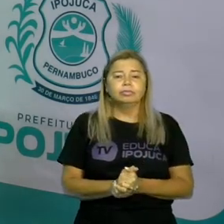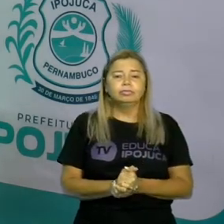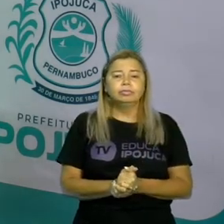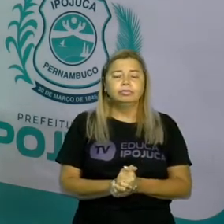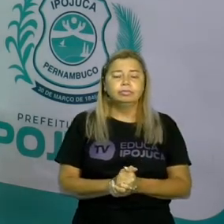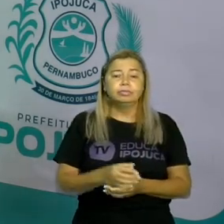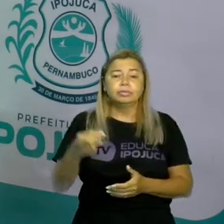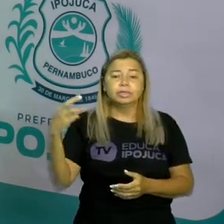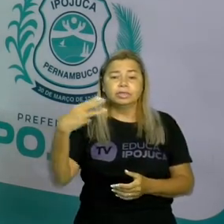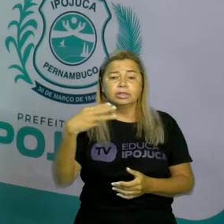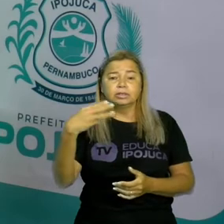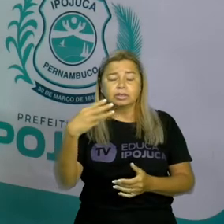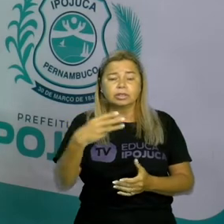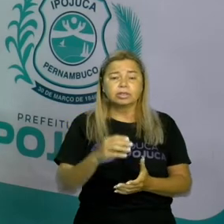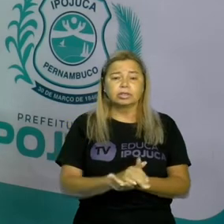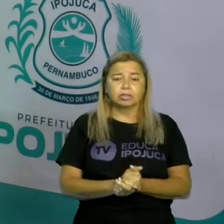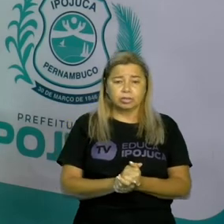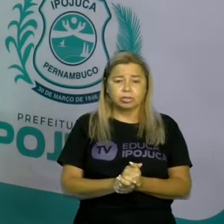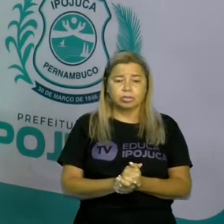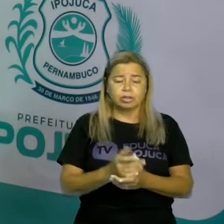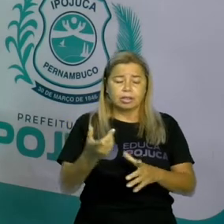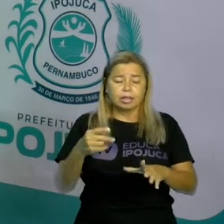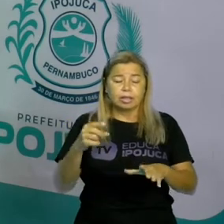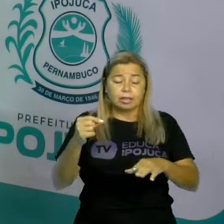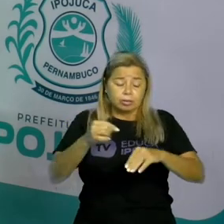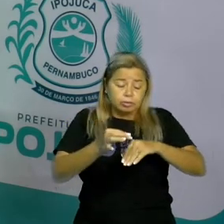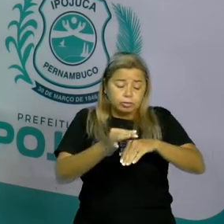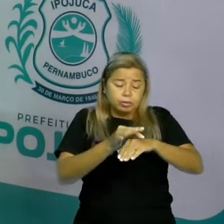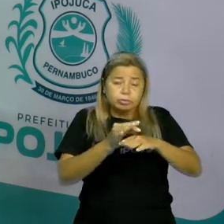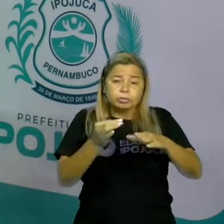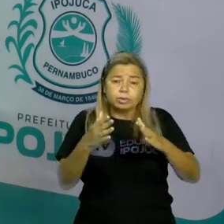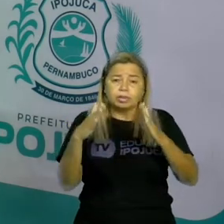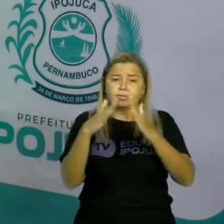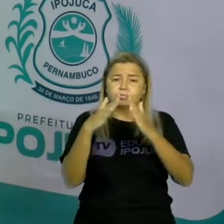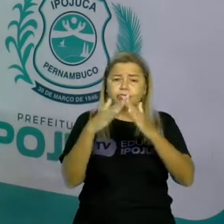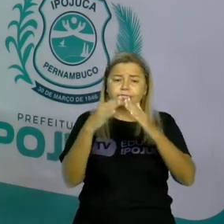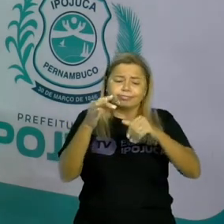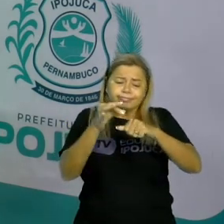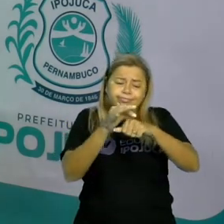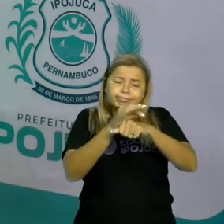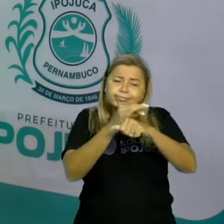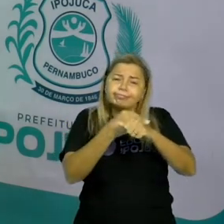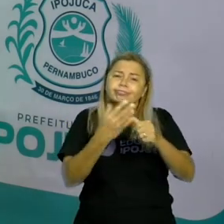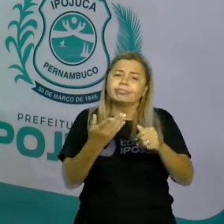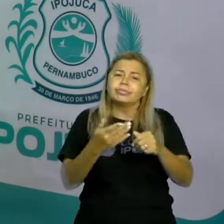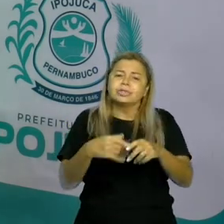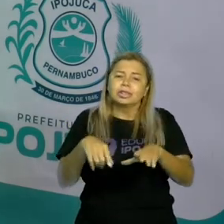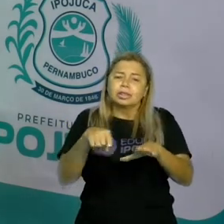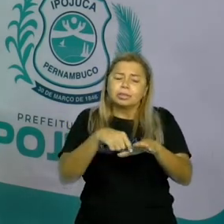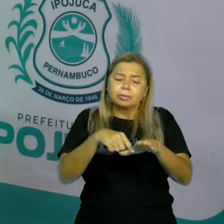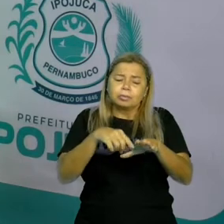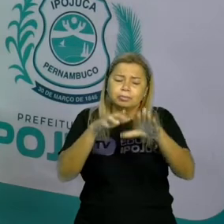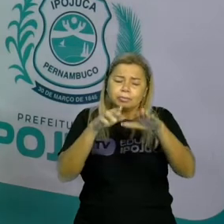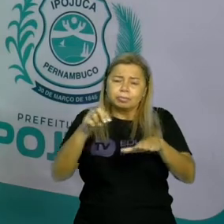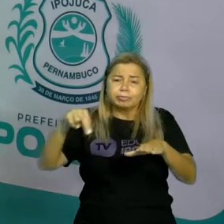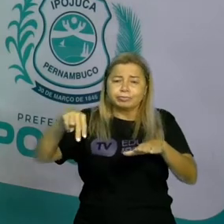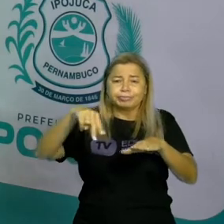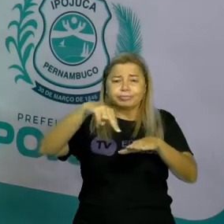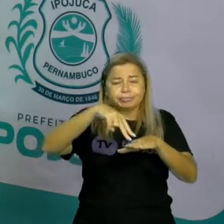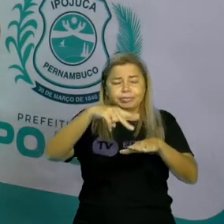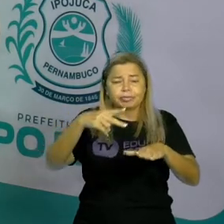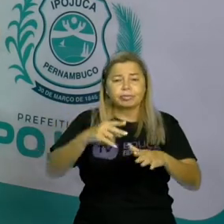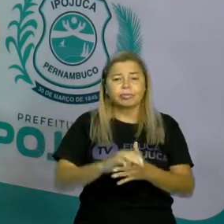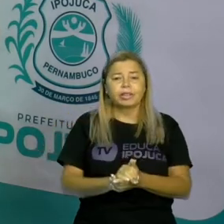E finalmente na oração 3, o formigueiro se refere à casa da formiga, à toca das formigas. Todos